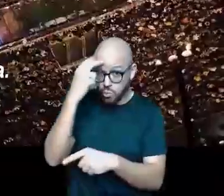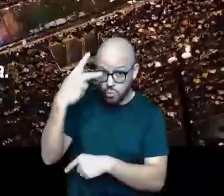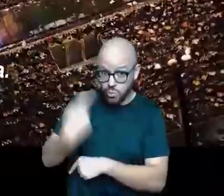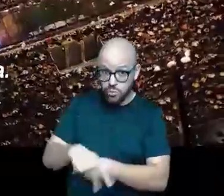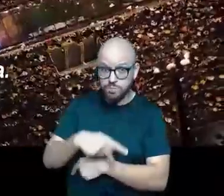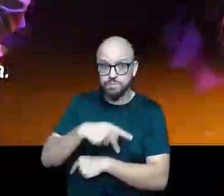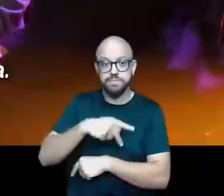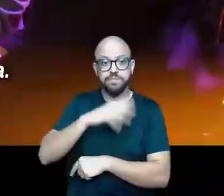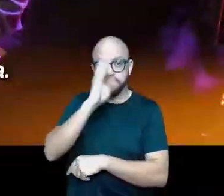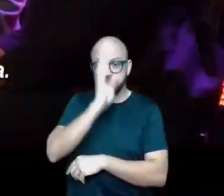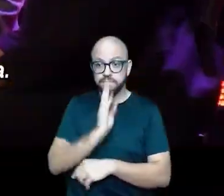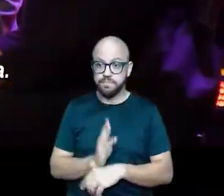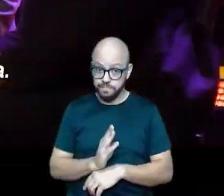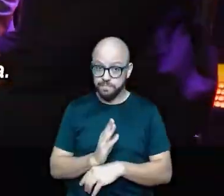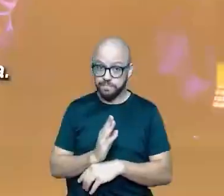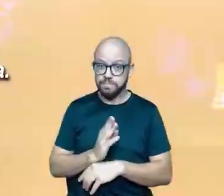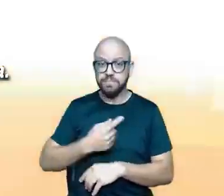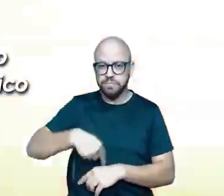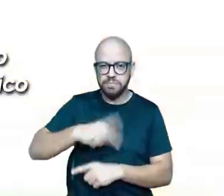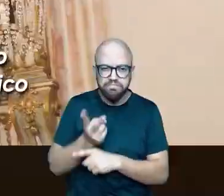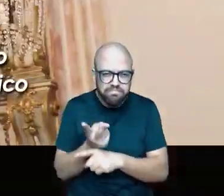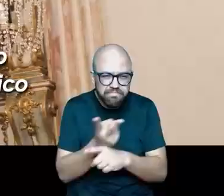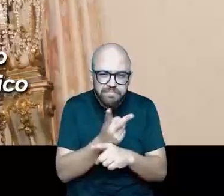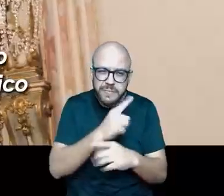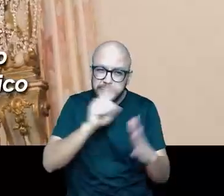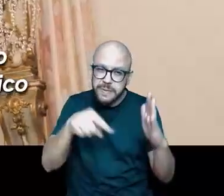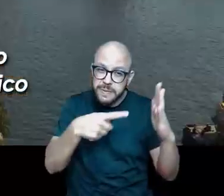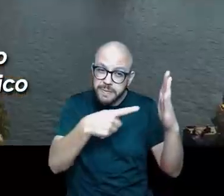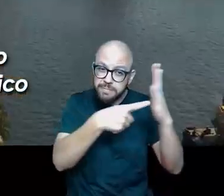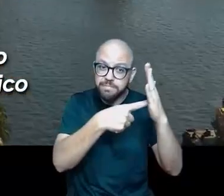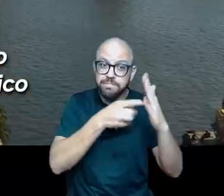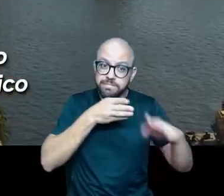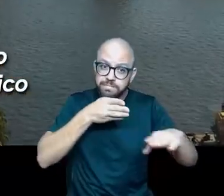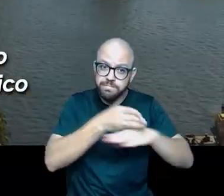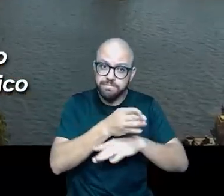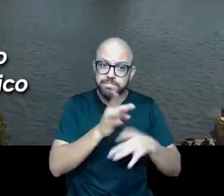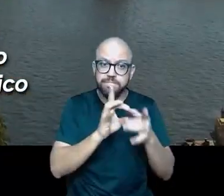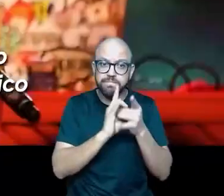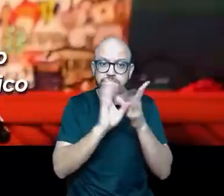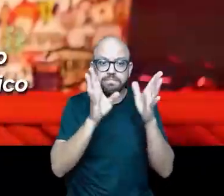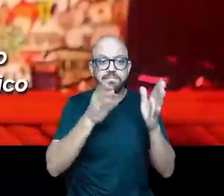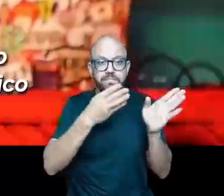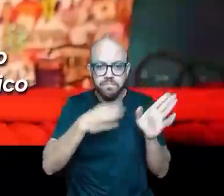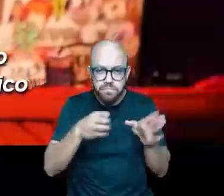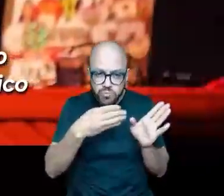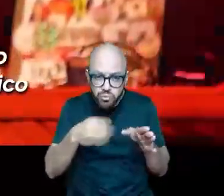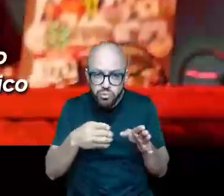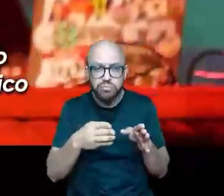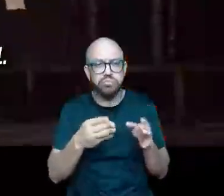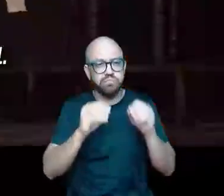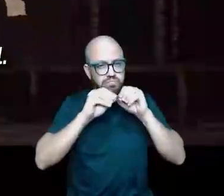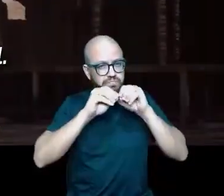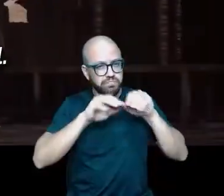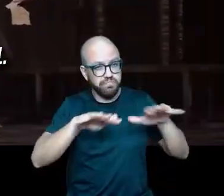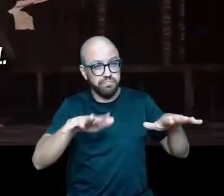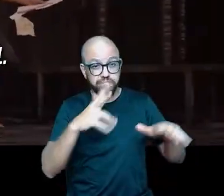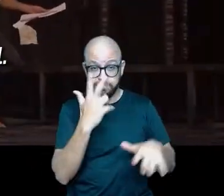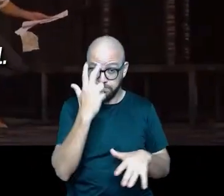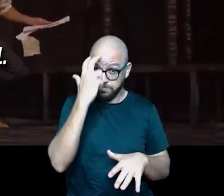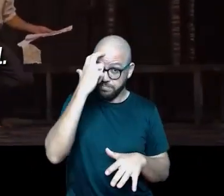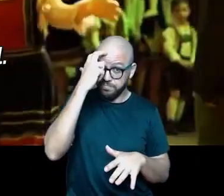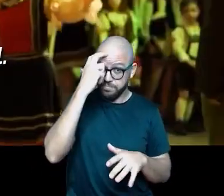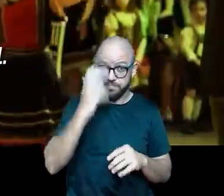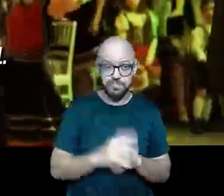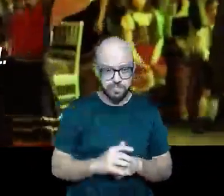de incentivo à cultura brasileira. Com ela, perseguimos a missão de assegurar o acesso democrático à produção